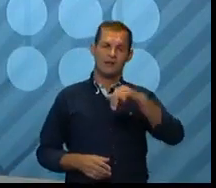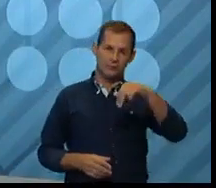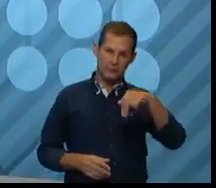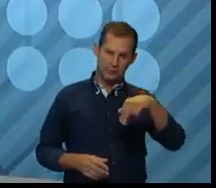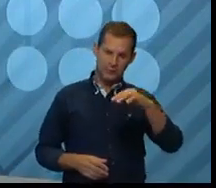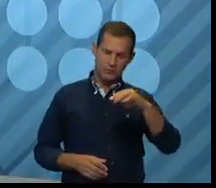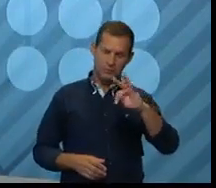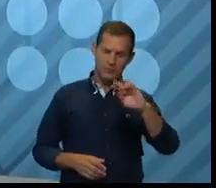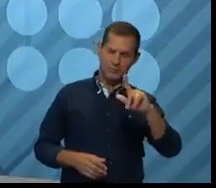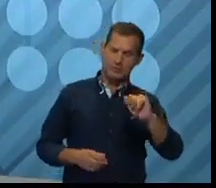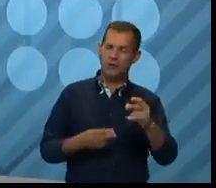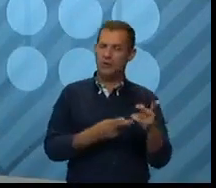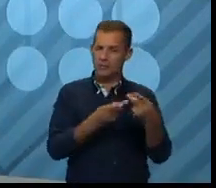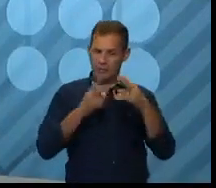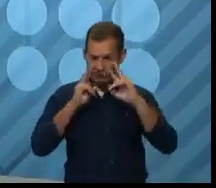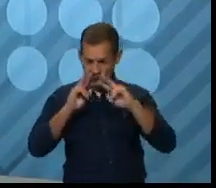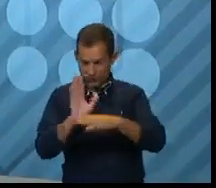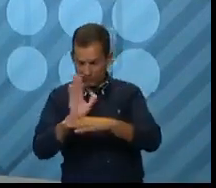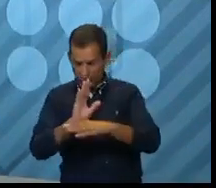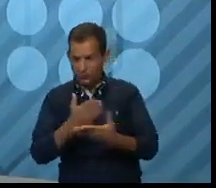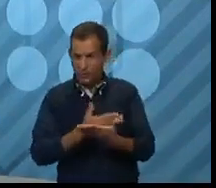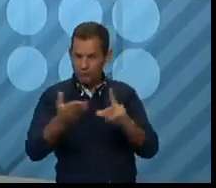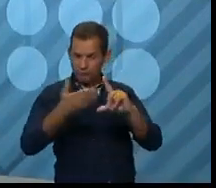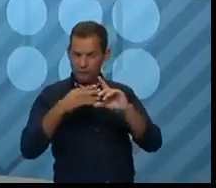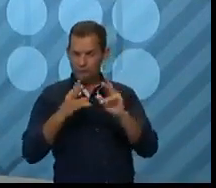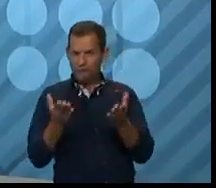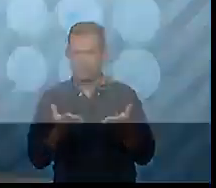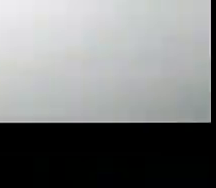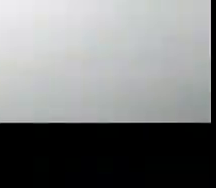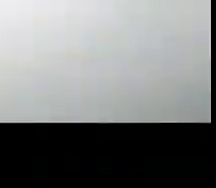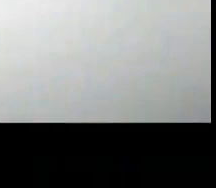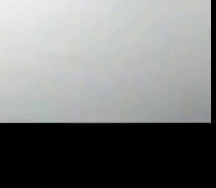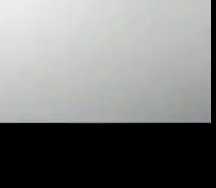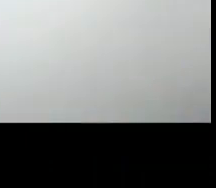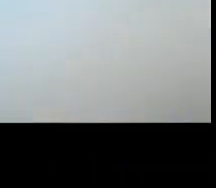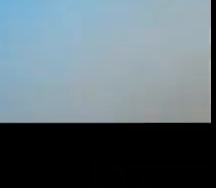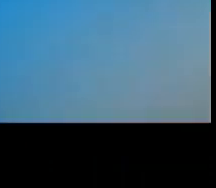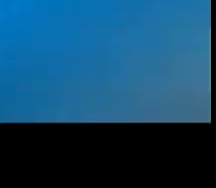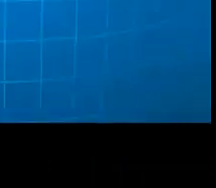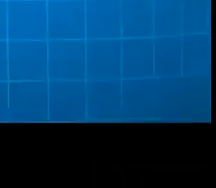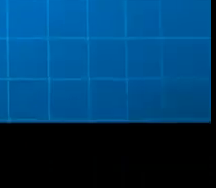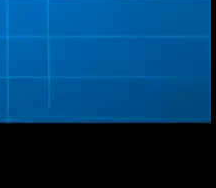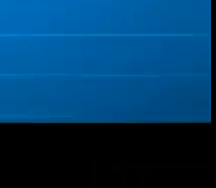integrais. E agora eu convido você a assistir o nosso vídeo de abertura.